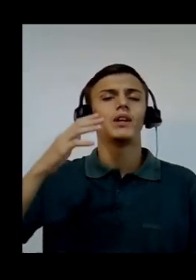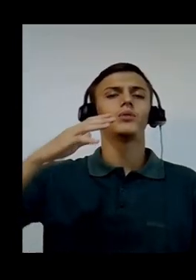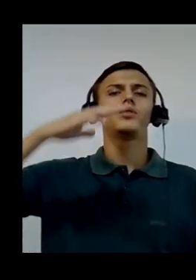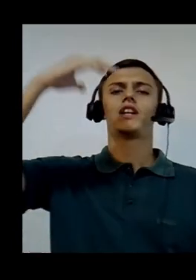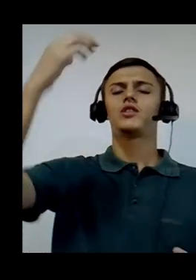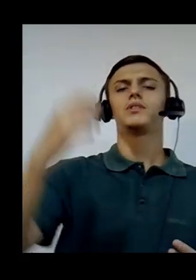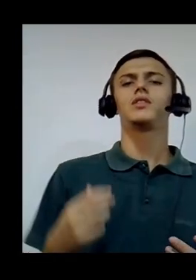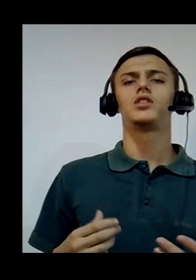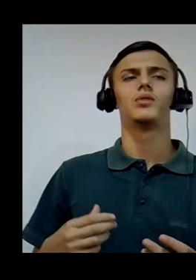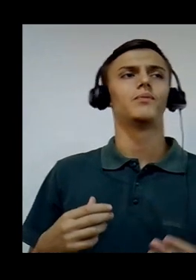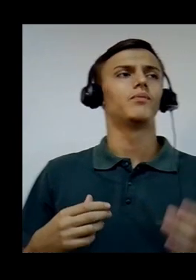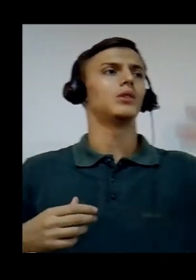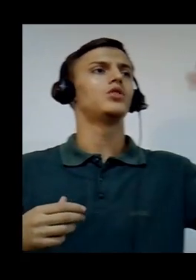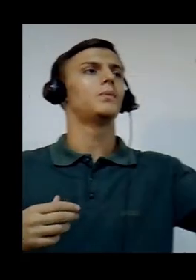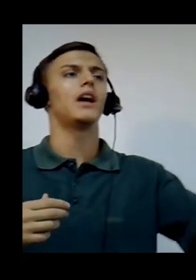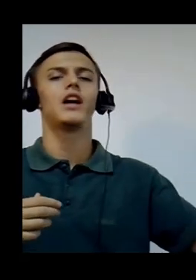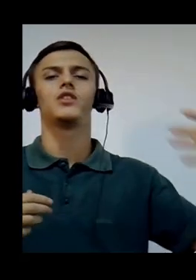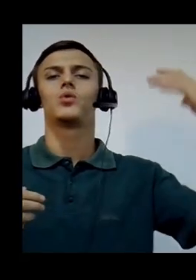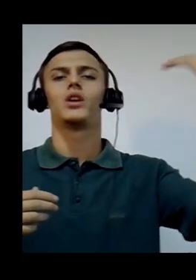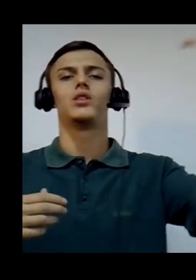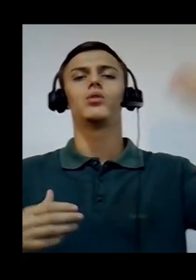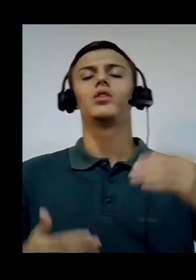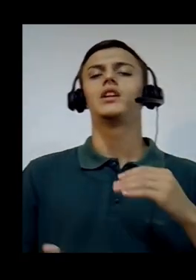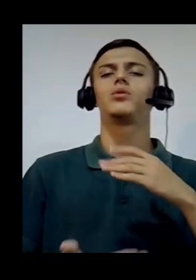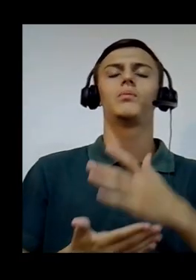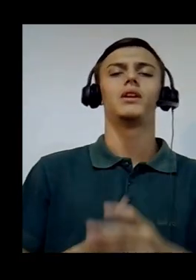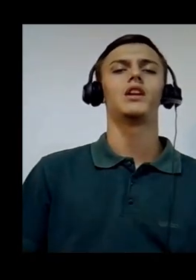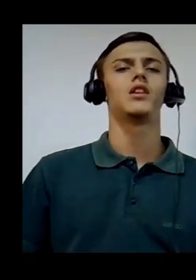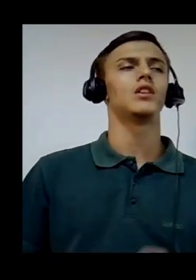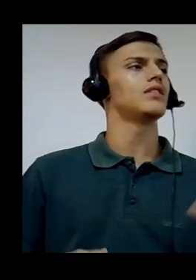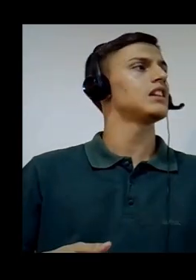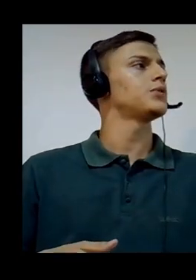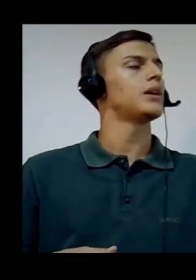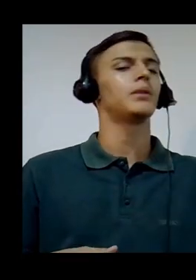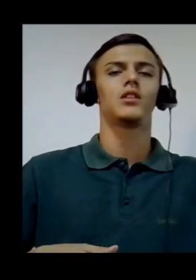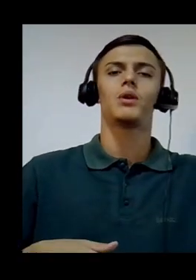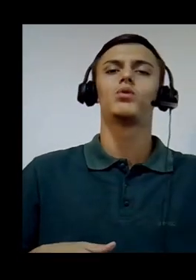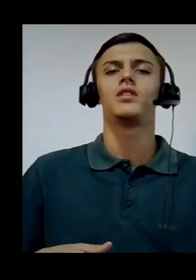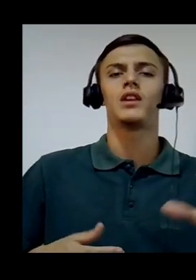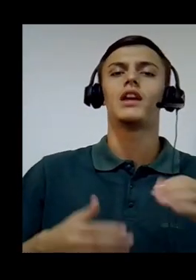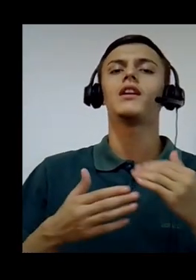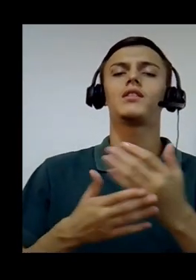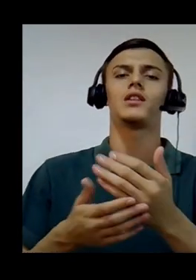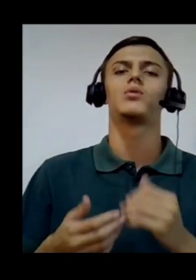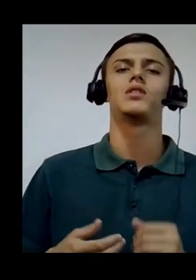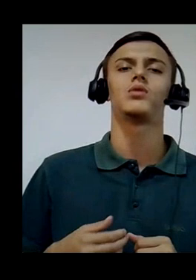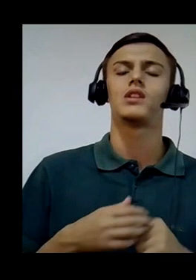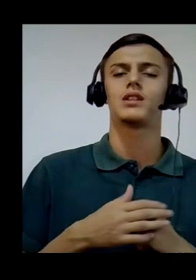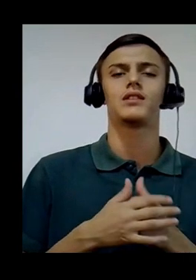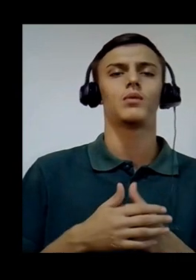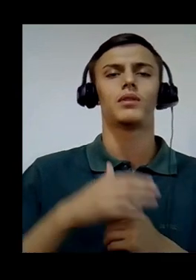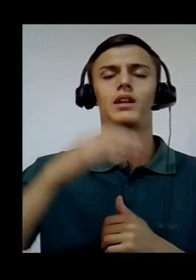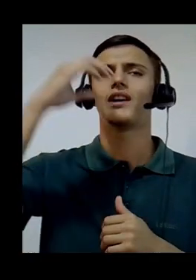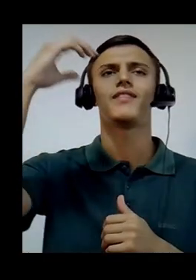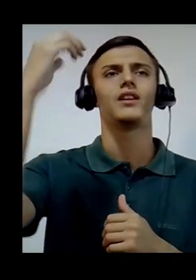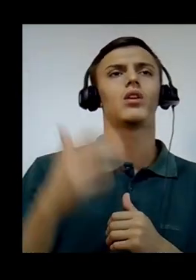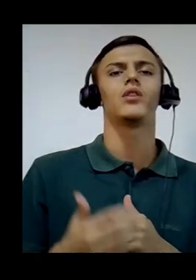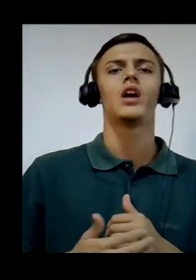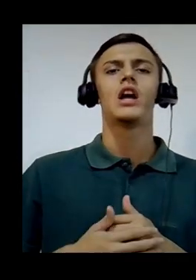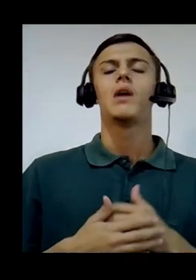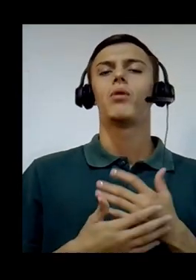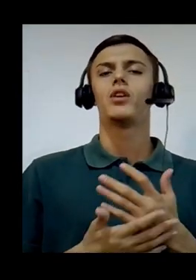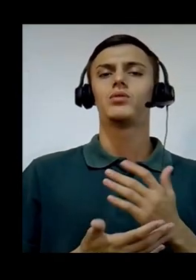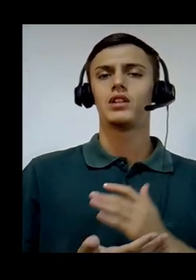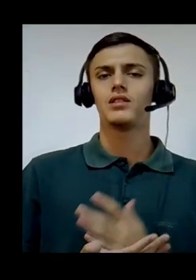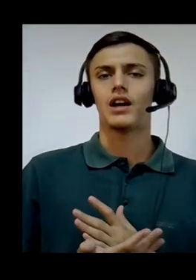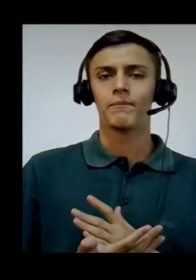problema? Dentro de área administrativa, dentro de prédio, corredor, dentro do banheiro, às vezes lá na fábrica tem uma cozinha, entra na cozinha, utiliza lá sem nenhum problema,